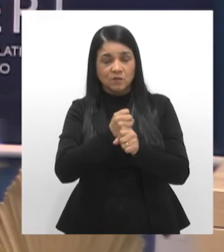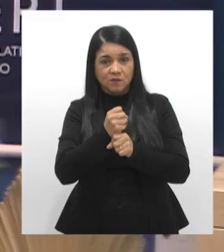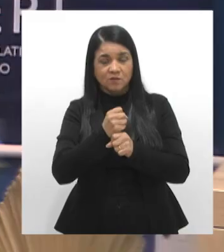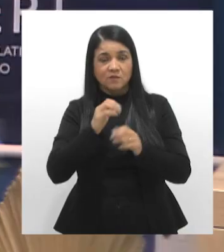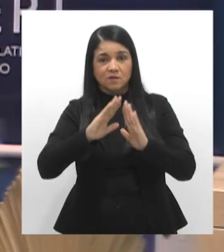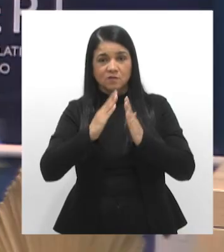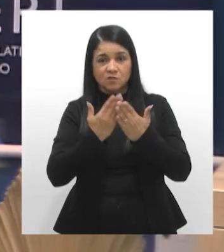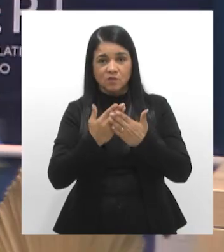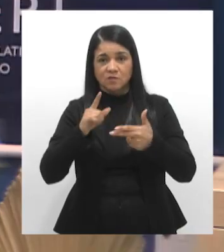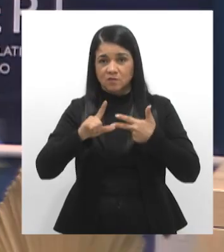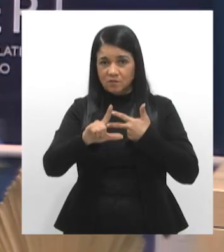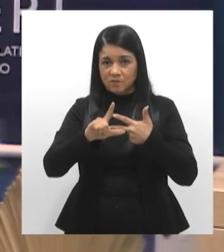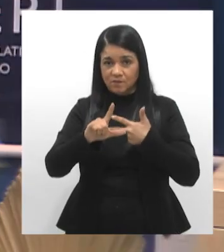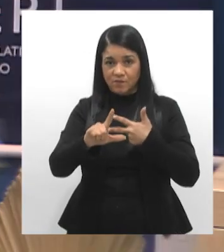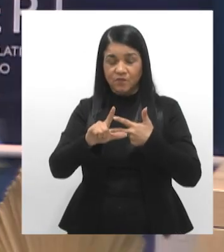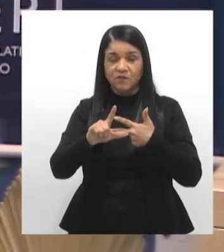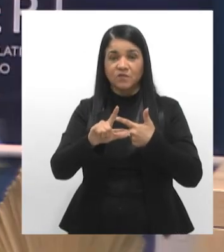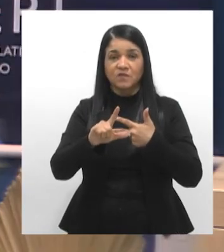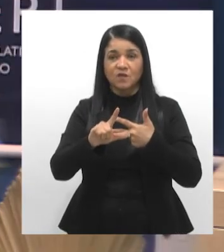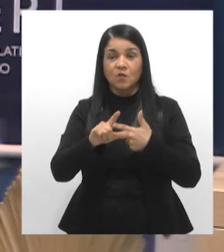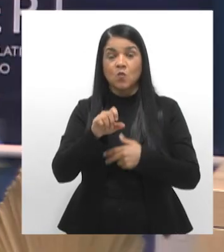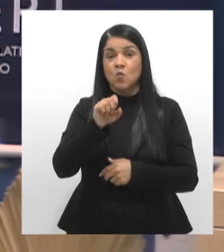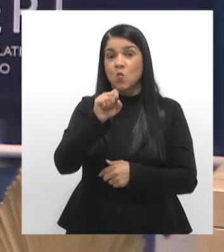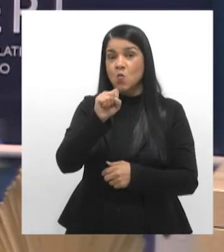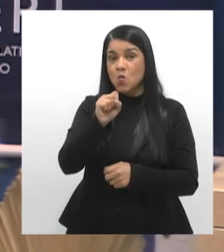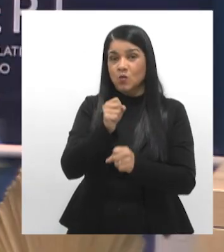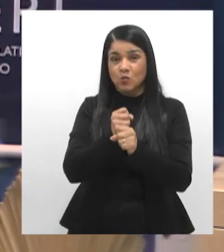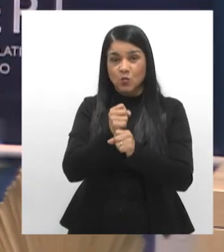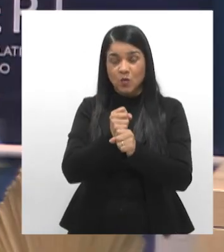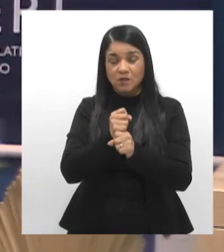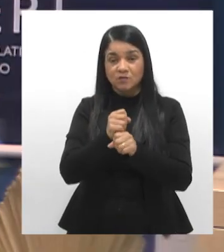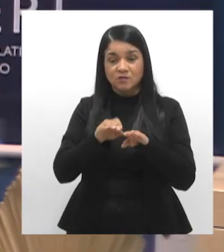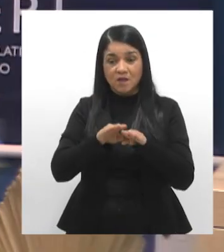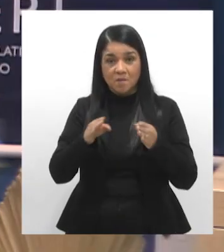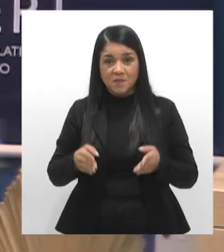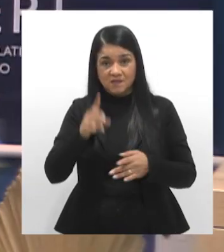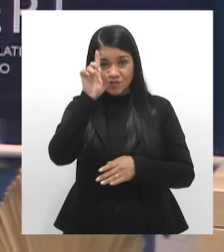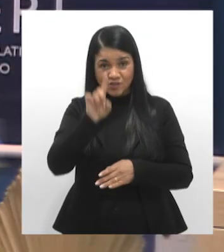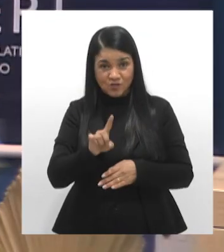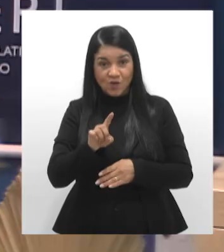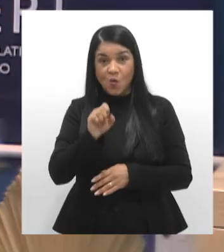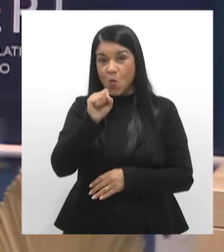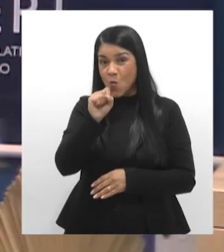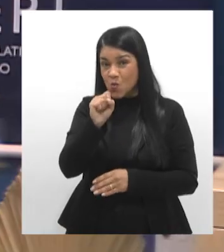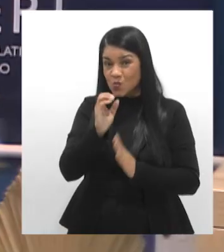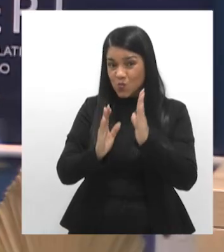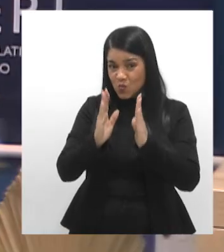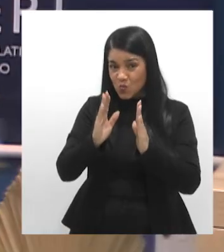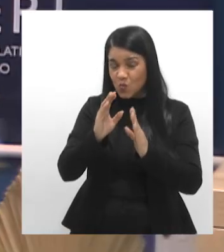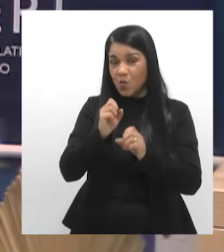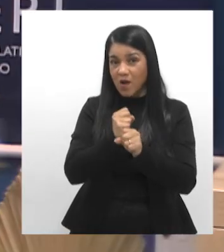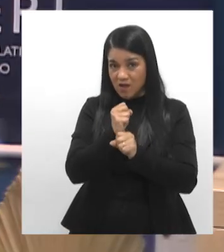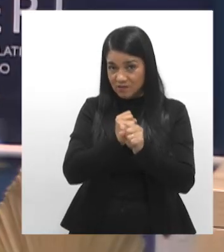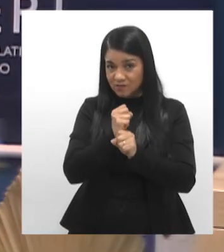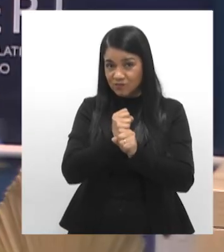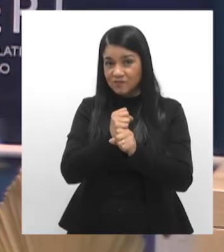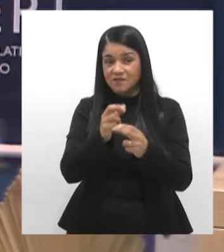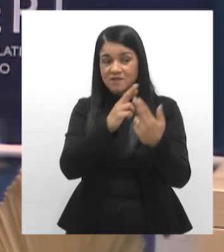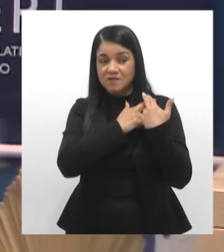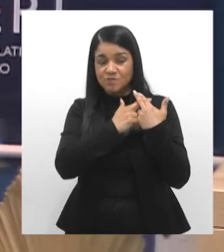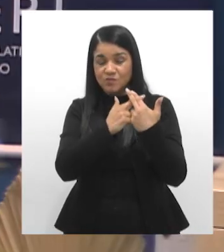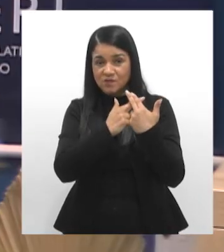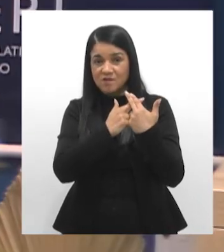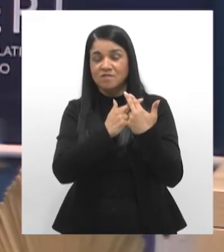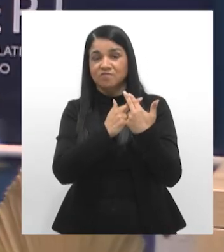Legislativo, estar por 8 anos na mesa diretora e, nesses 8 anos, ser o responsável